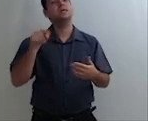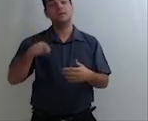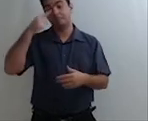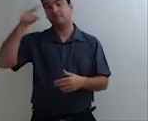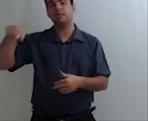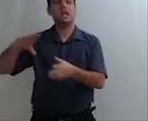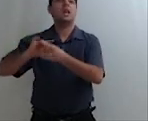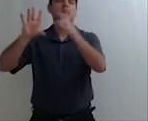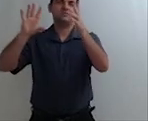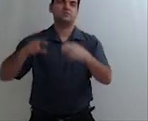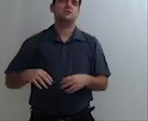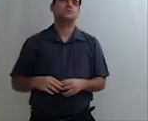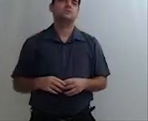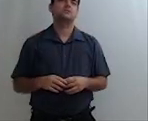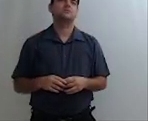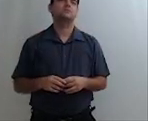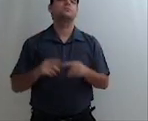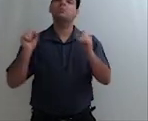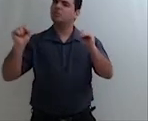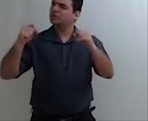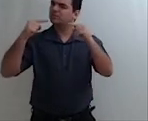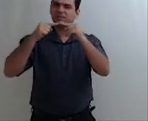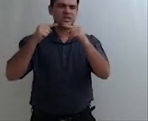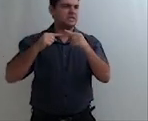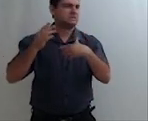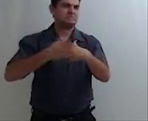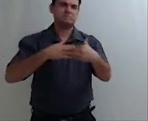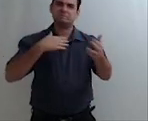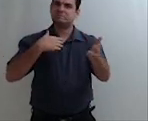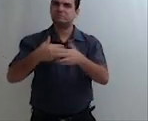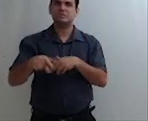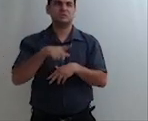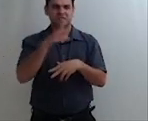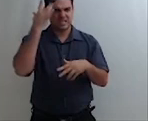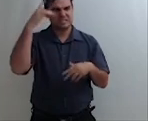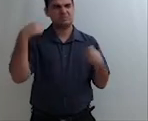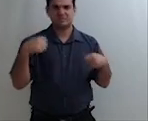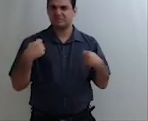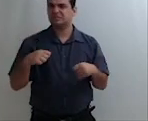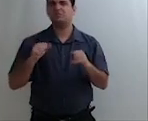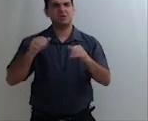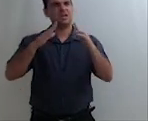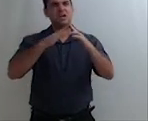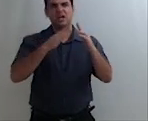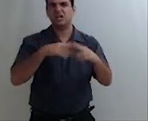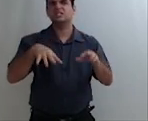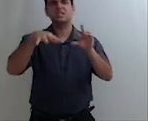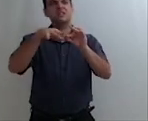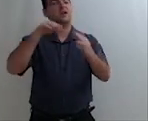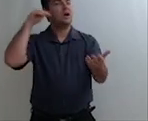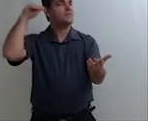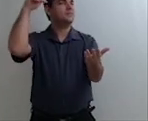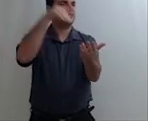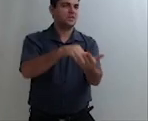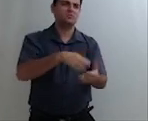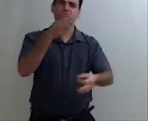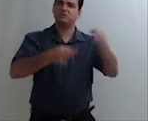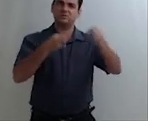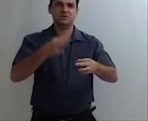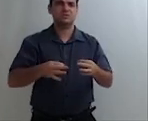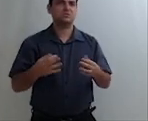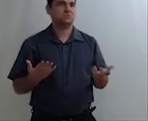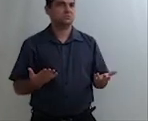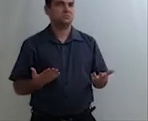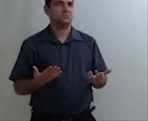ren aplicando todas as medidas caelos que for possível até que saia o resultado da